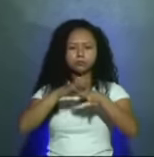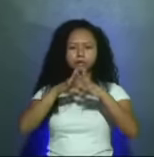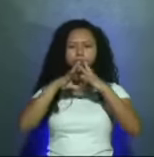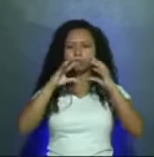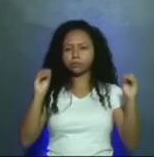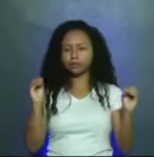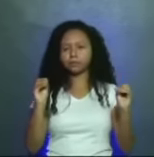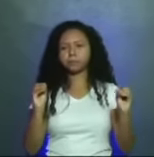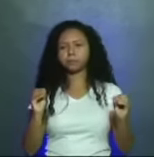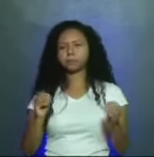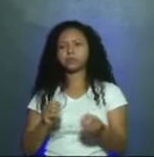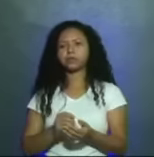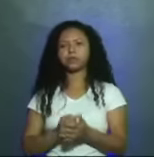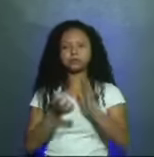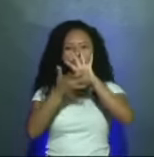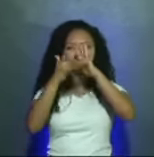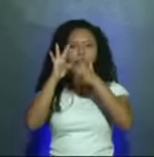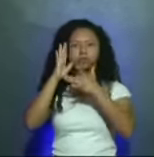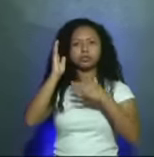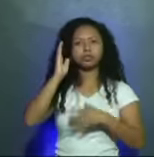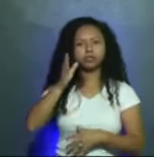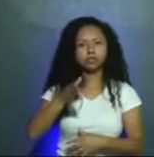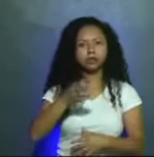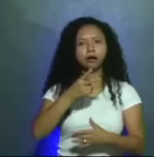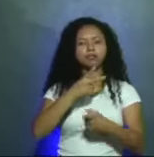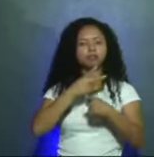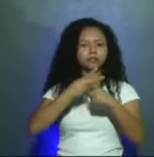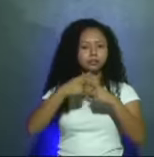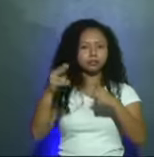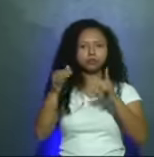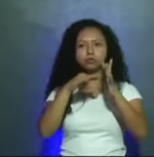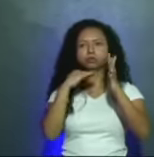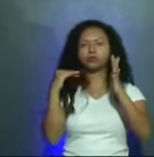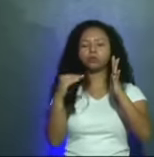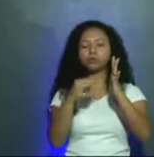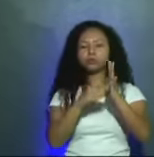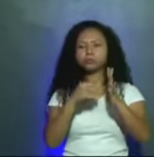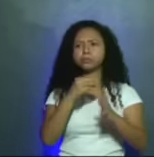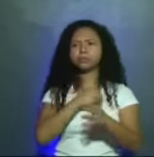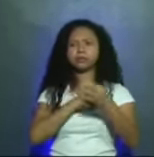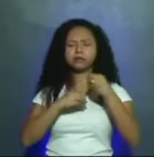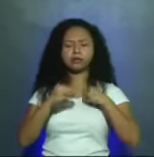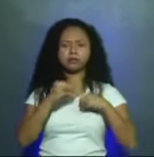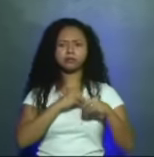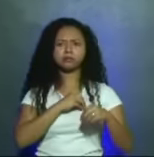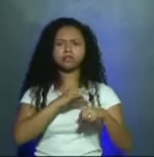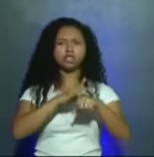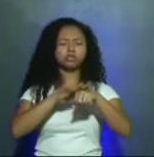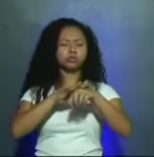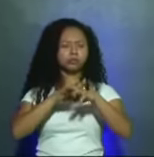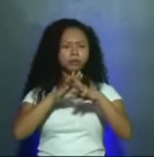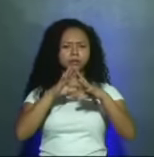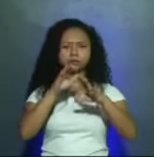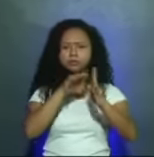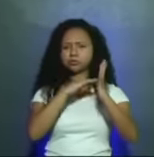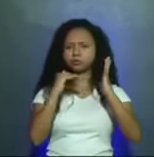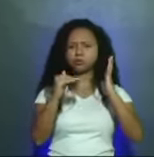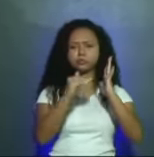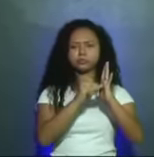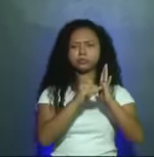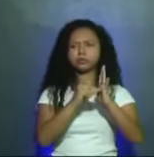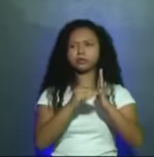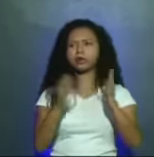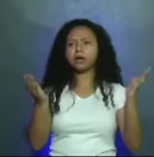venceu todo pecado, toda doença e todos os resultados do pecado. Agora, se você quiser